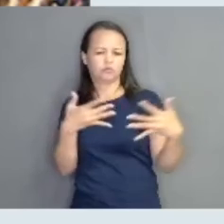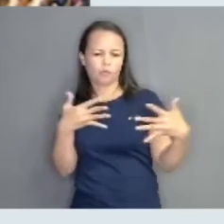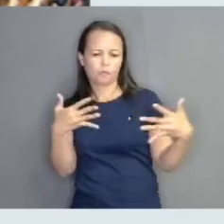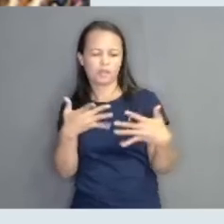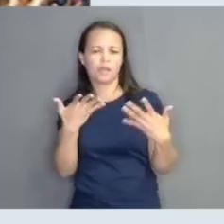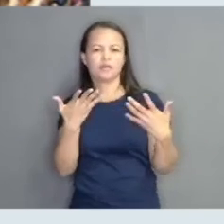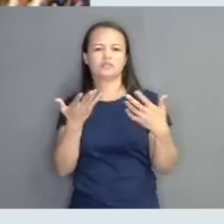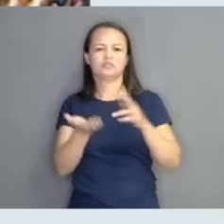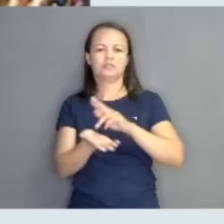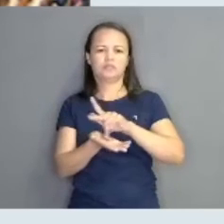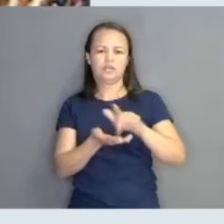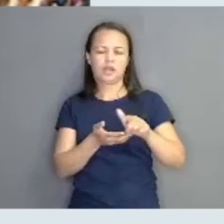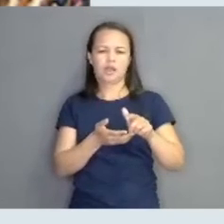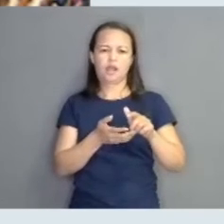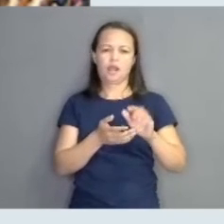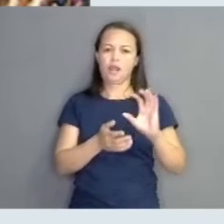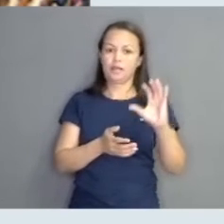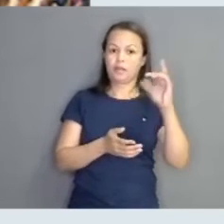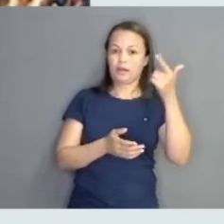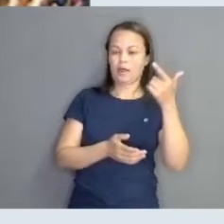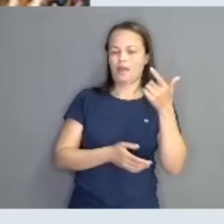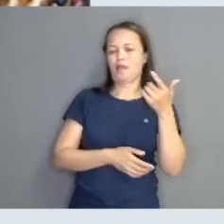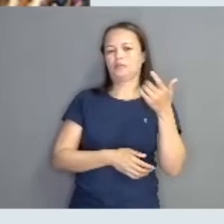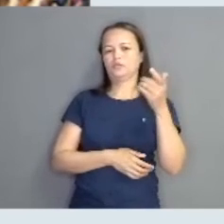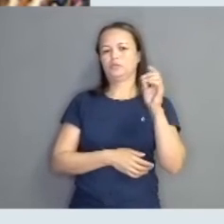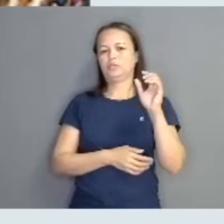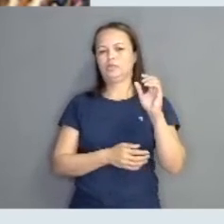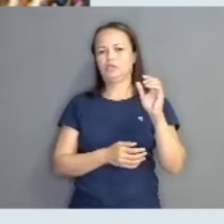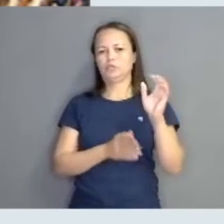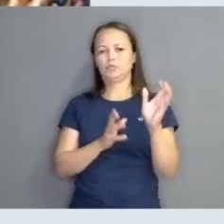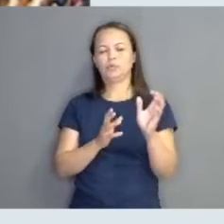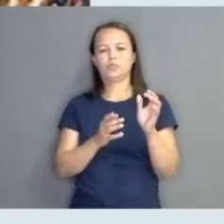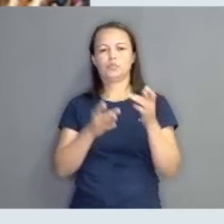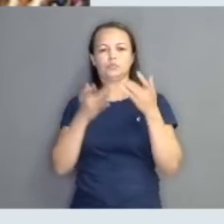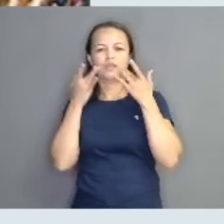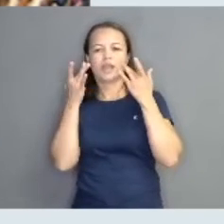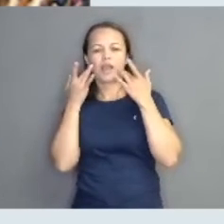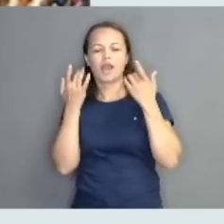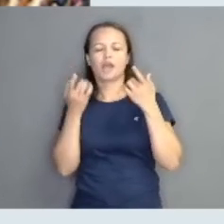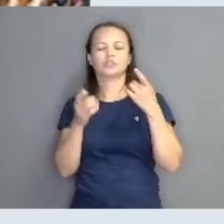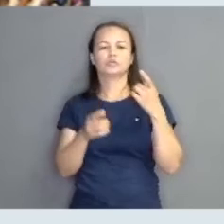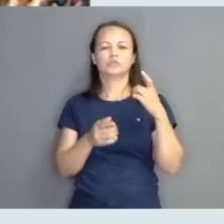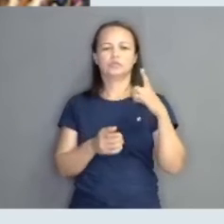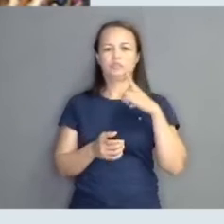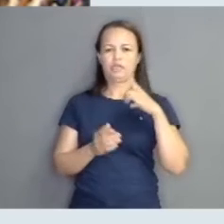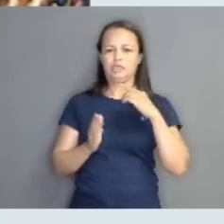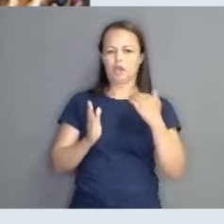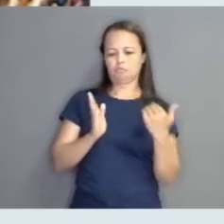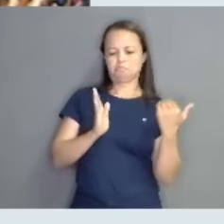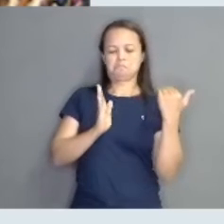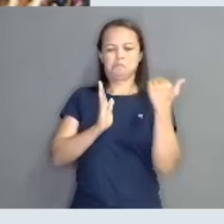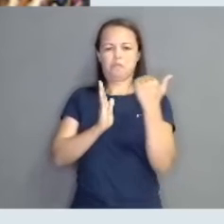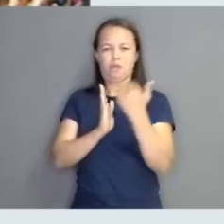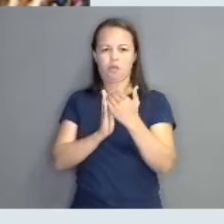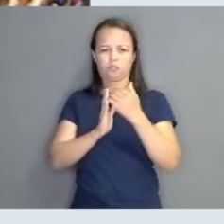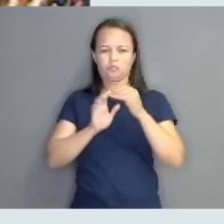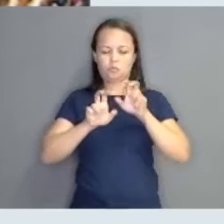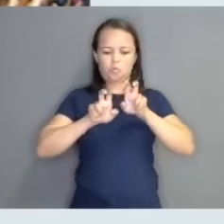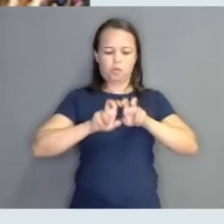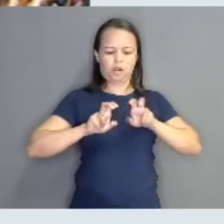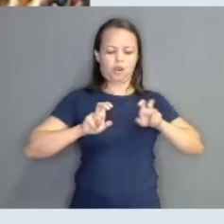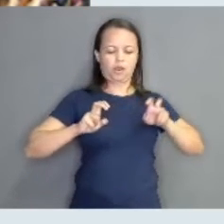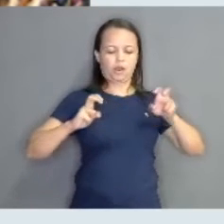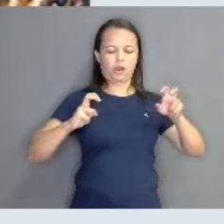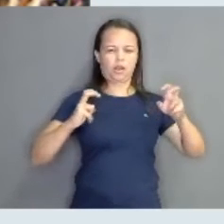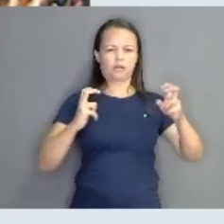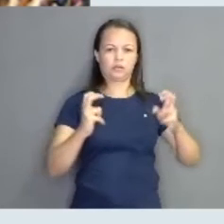teatro existiam locais que seriam para as classes mais altas, não é? Umas cabines, ficaria ali mais